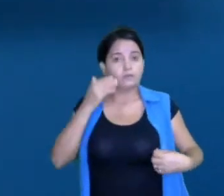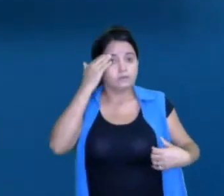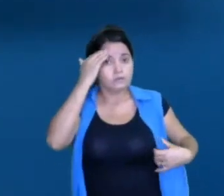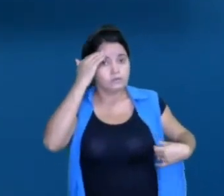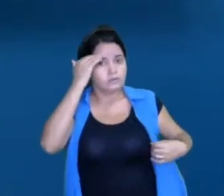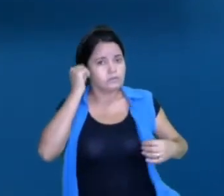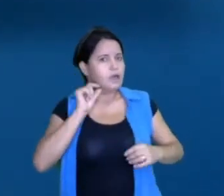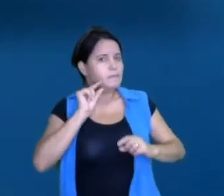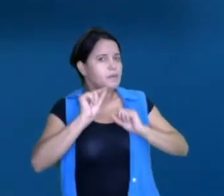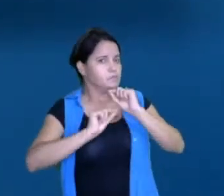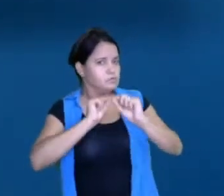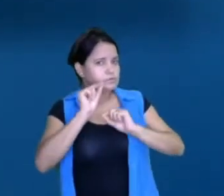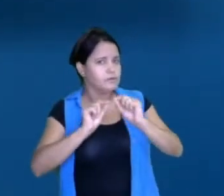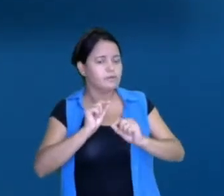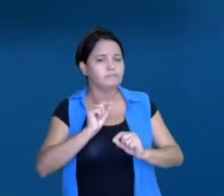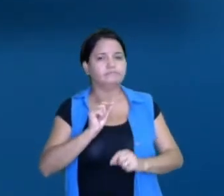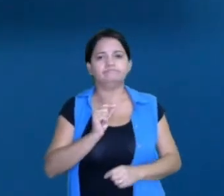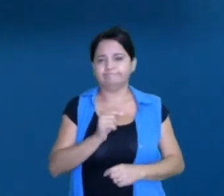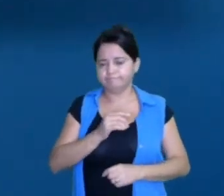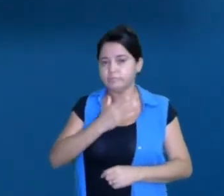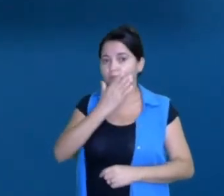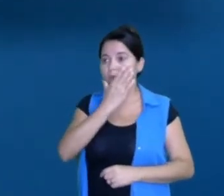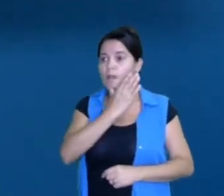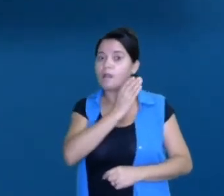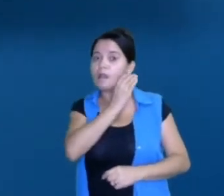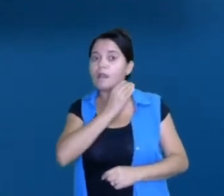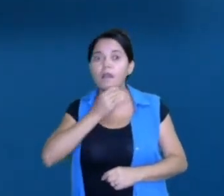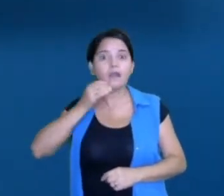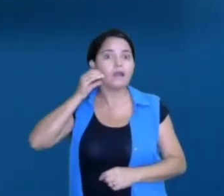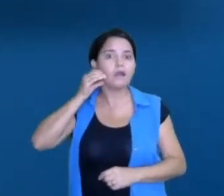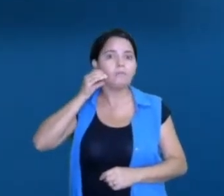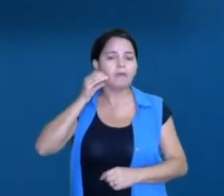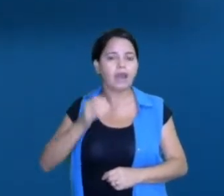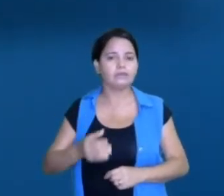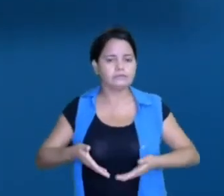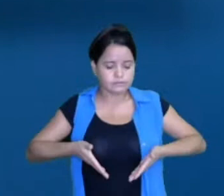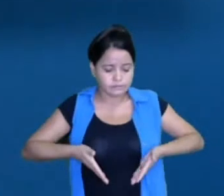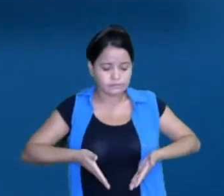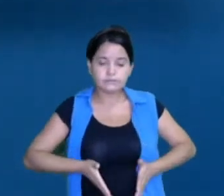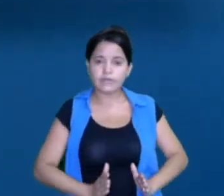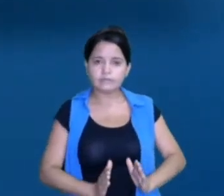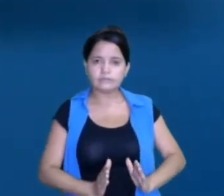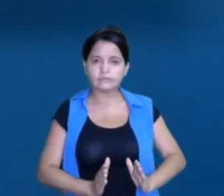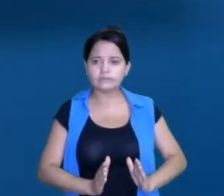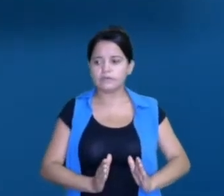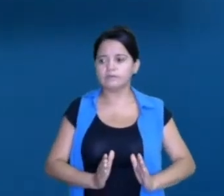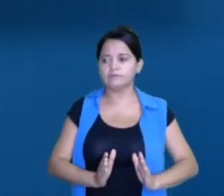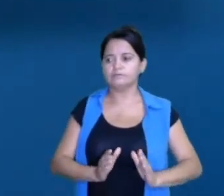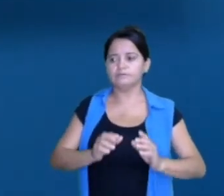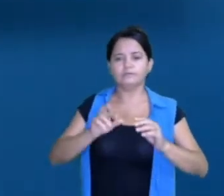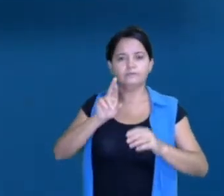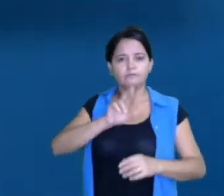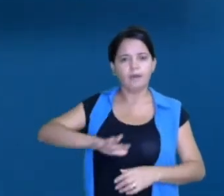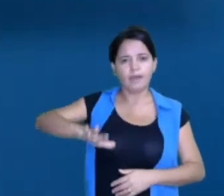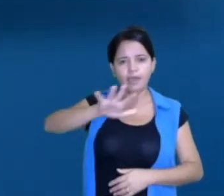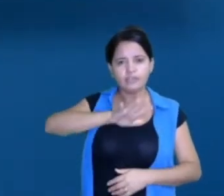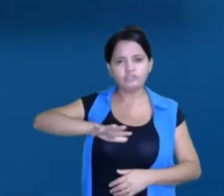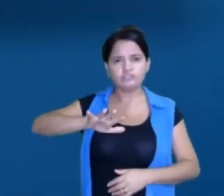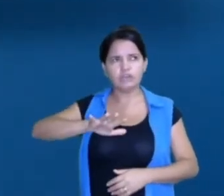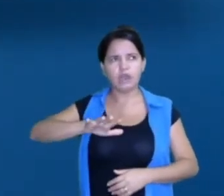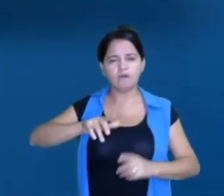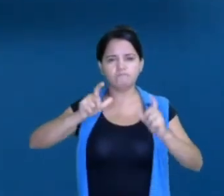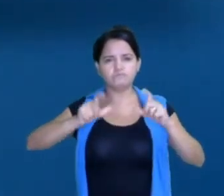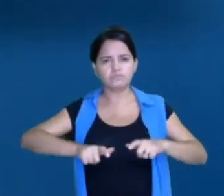sobre Karl Marx até o momento? Que ele teria nascido ali na região prussiana, tá?